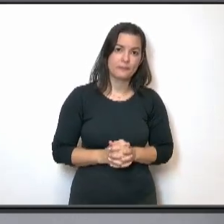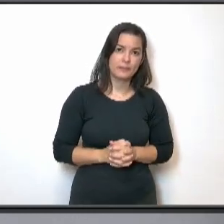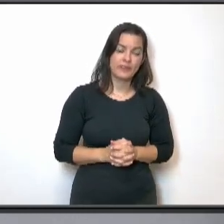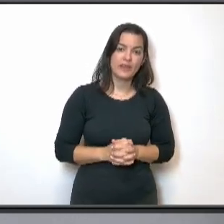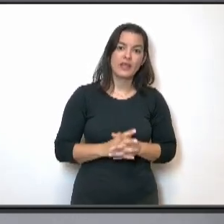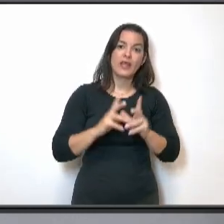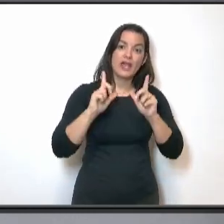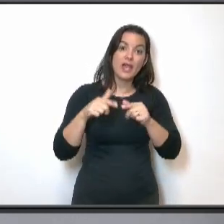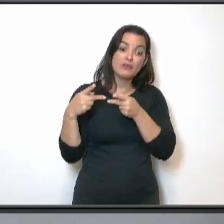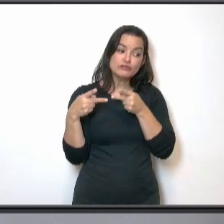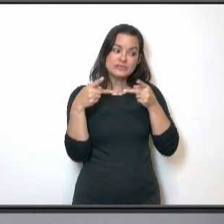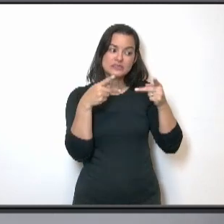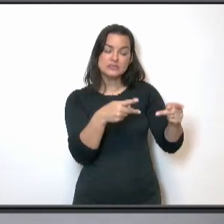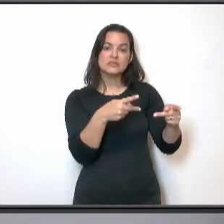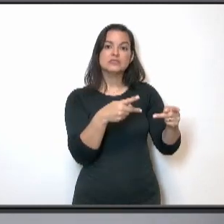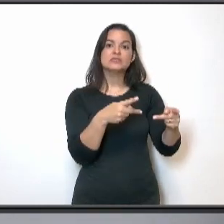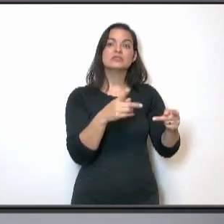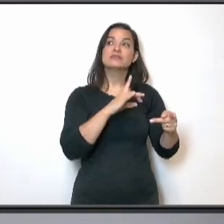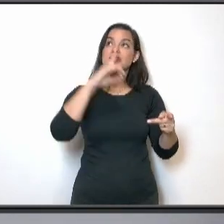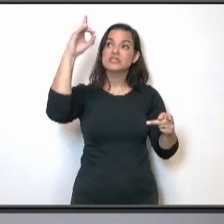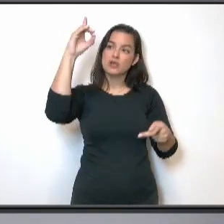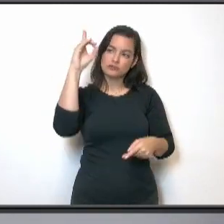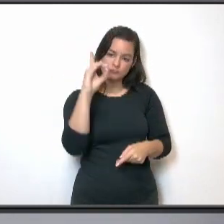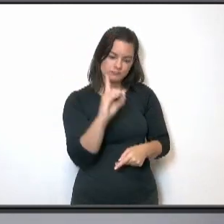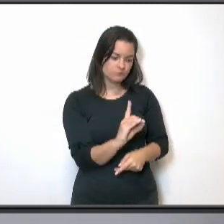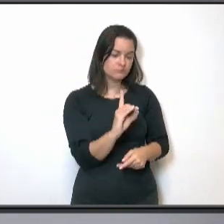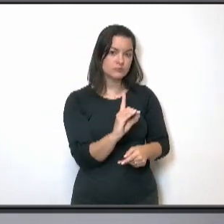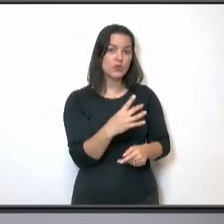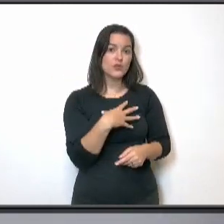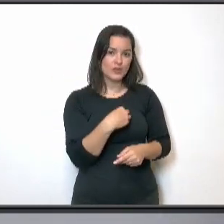Aquela foi uma visitação poderosa de Deus, através do Filho,